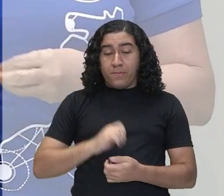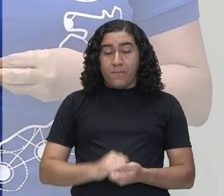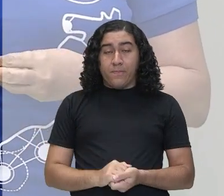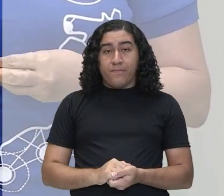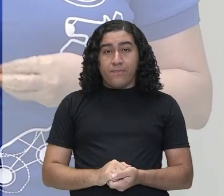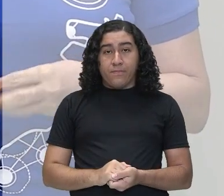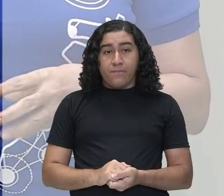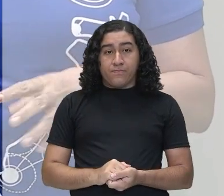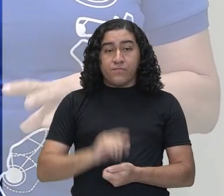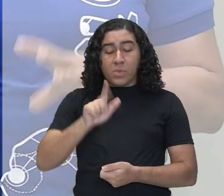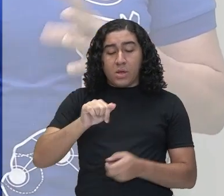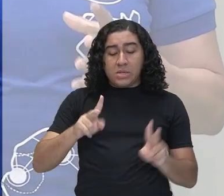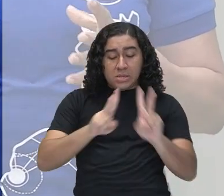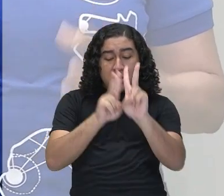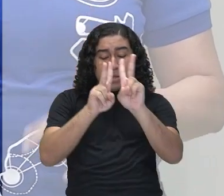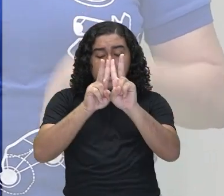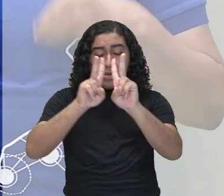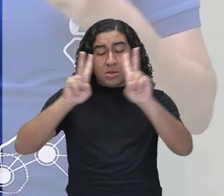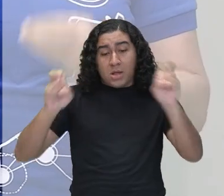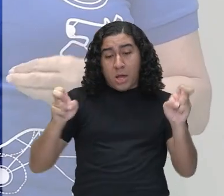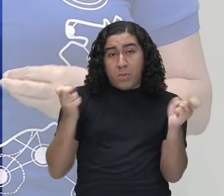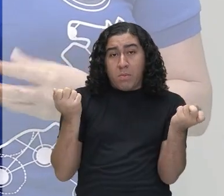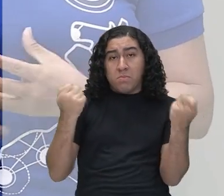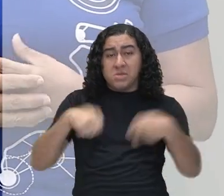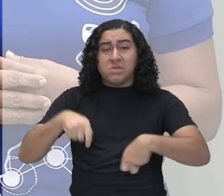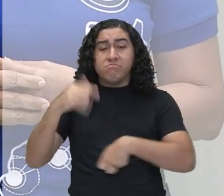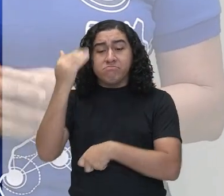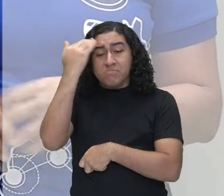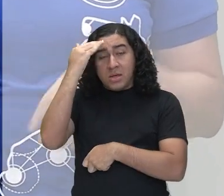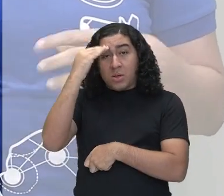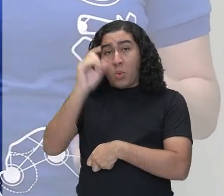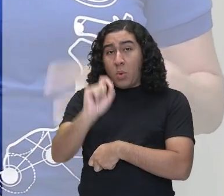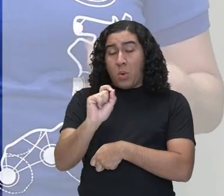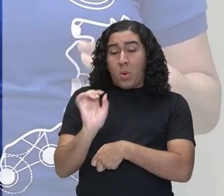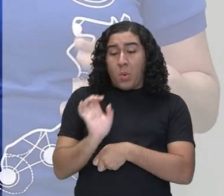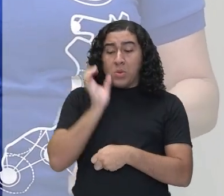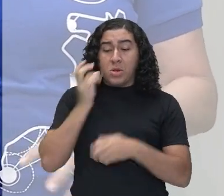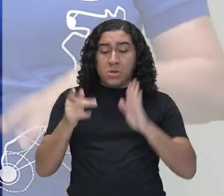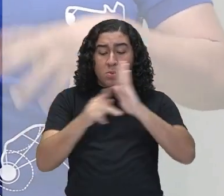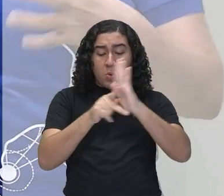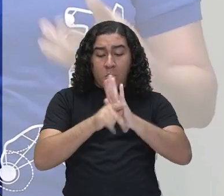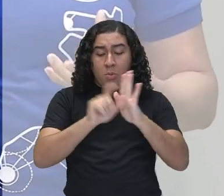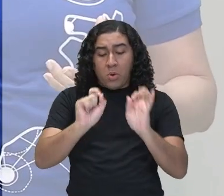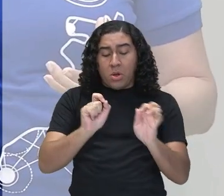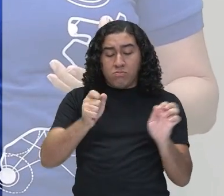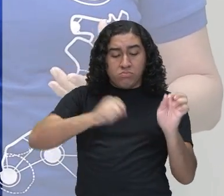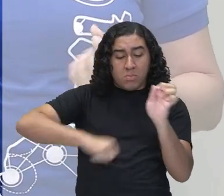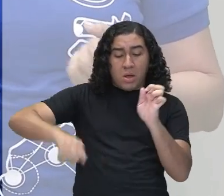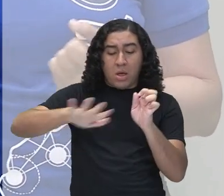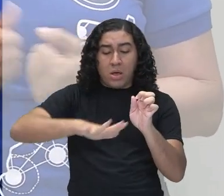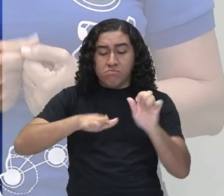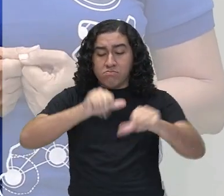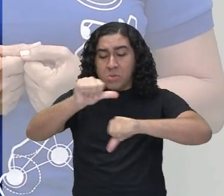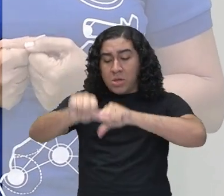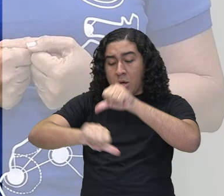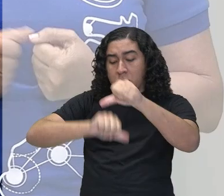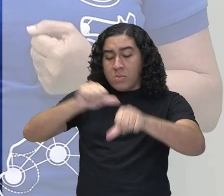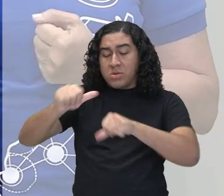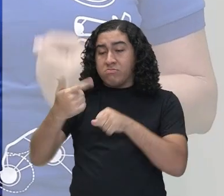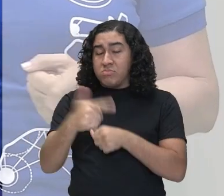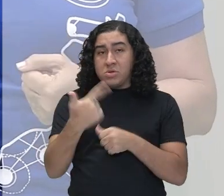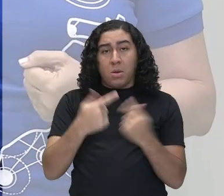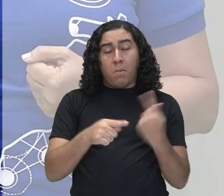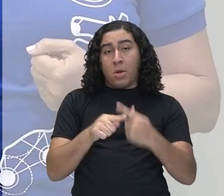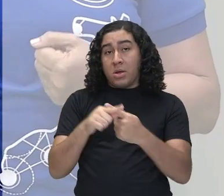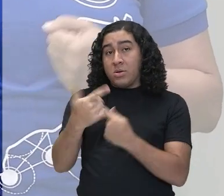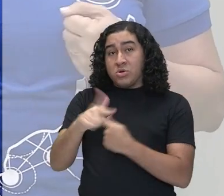essa questão, né, de ver mesmo o que estava acontecendo no mundo, lutar para mudar, mesmo porque eles não tinham